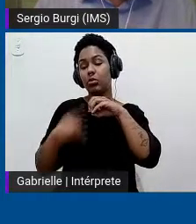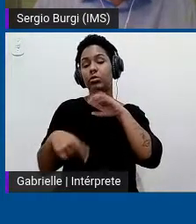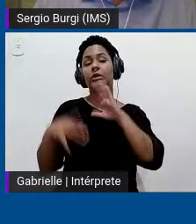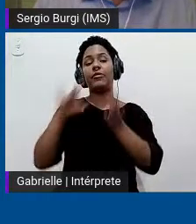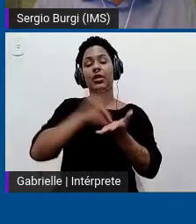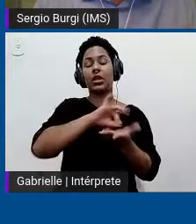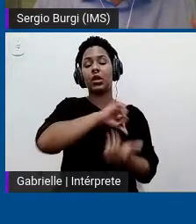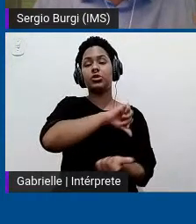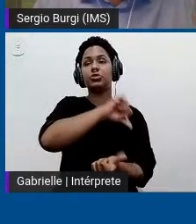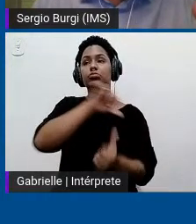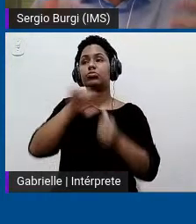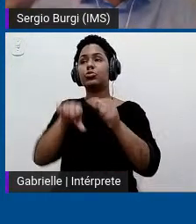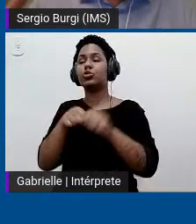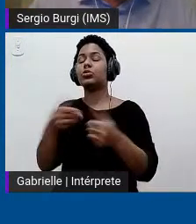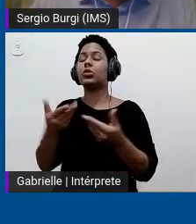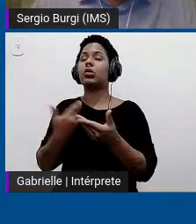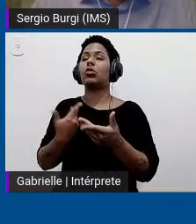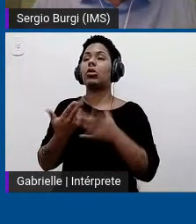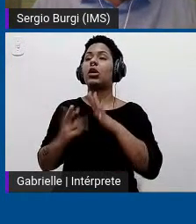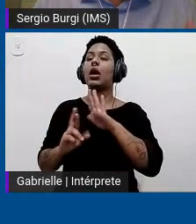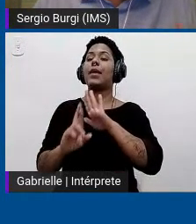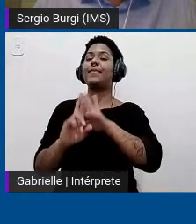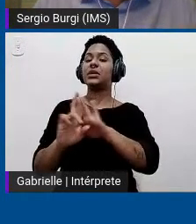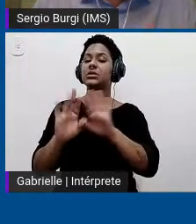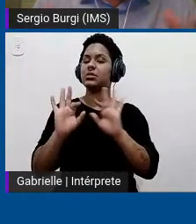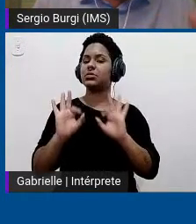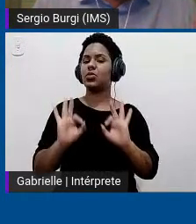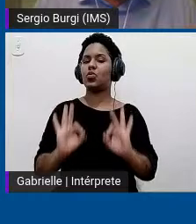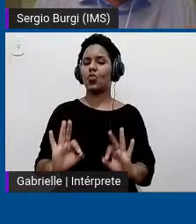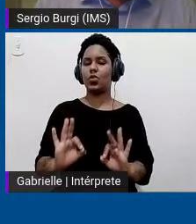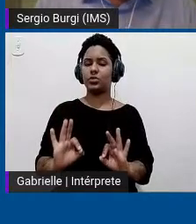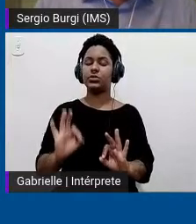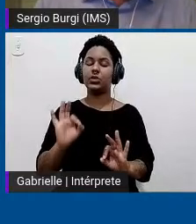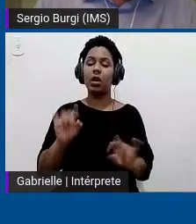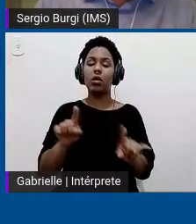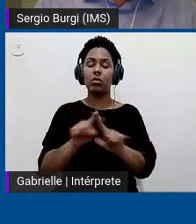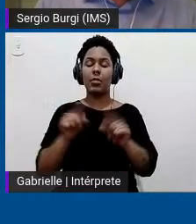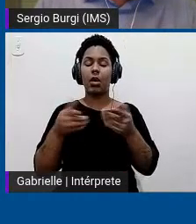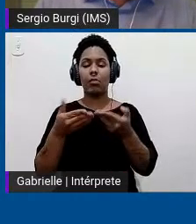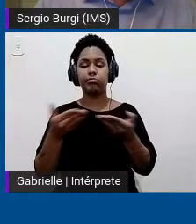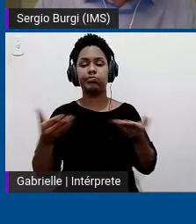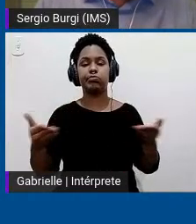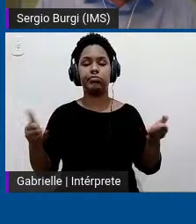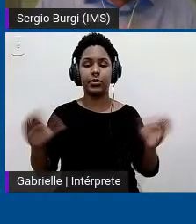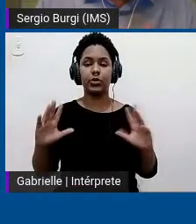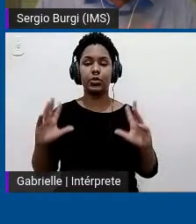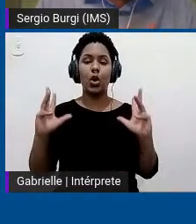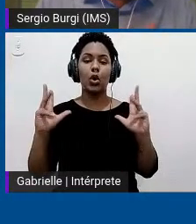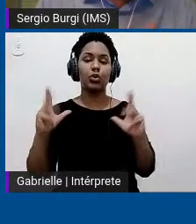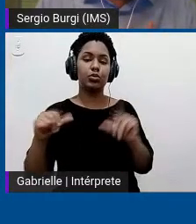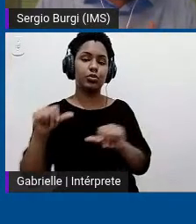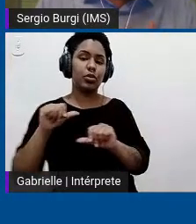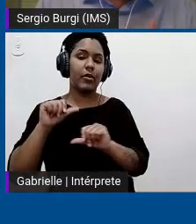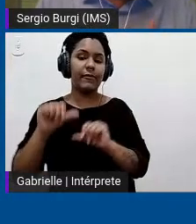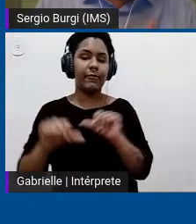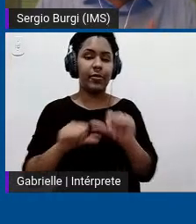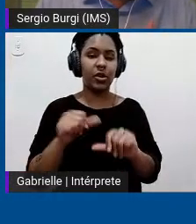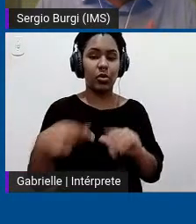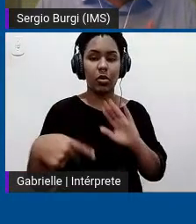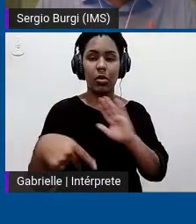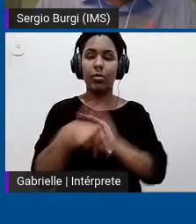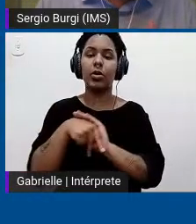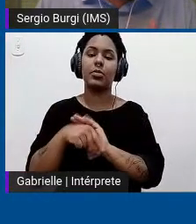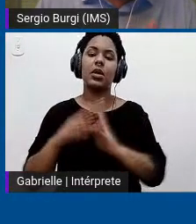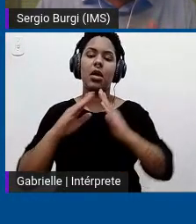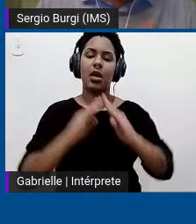representação muito mais consolidada, né, quer dizer, muito mais ampla de tudo aquilo que virou a própria casa Marco Ferrez